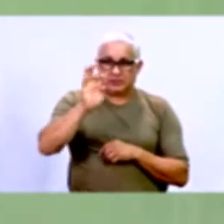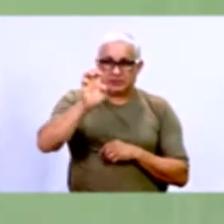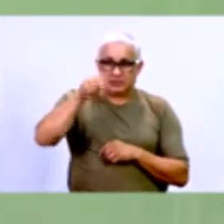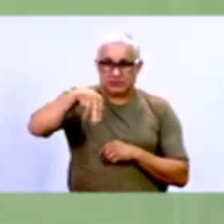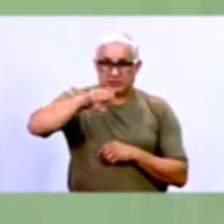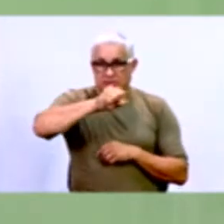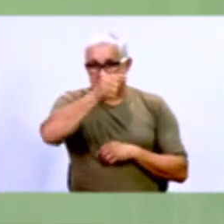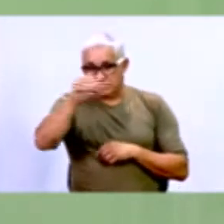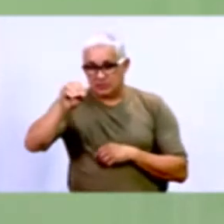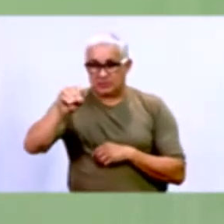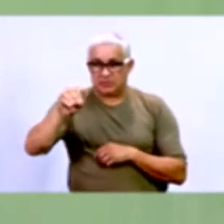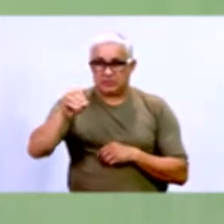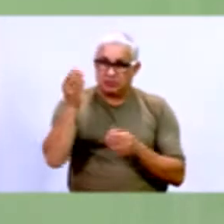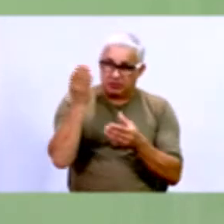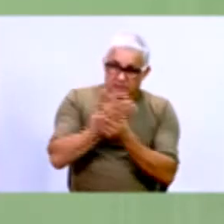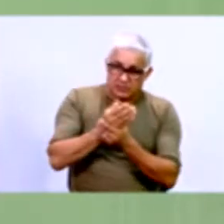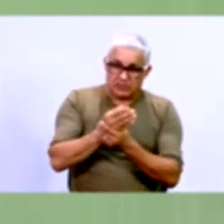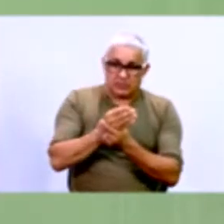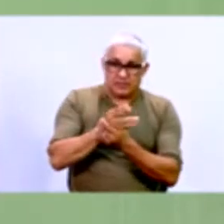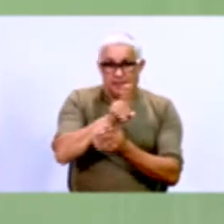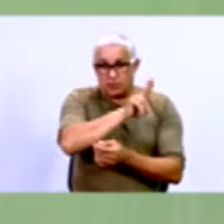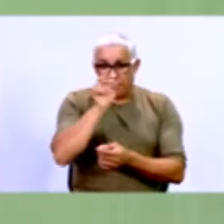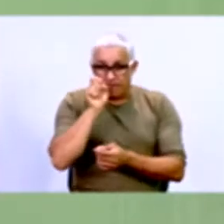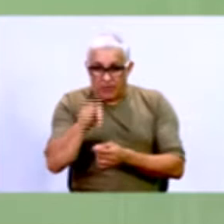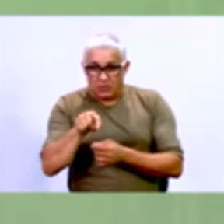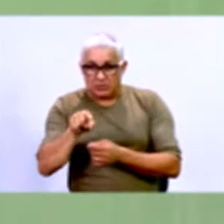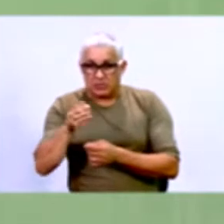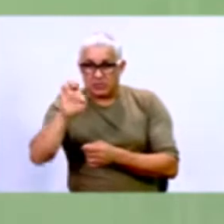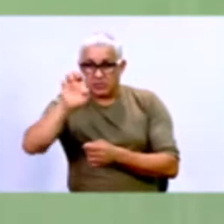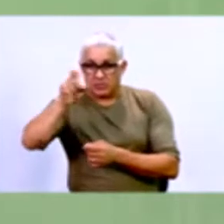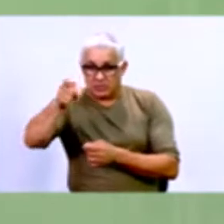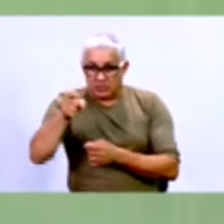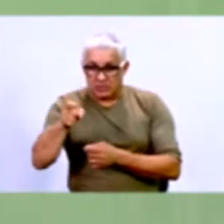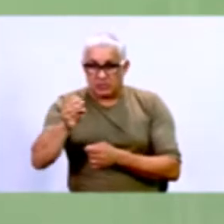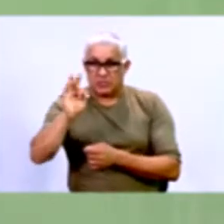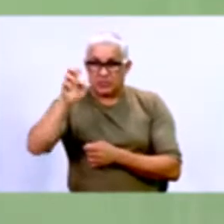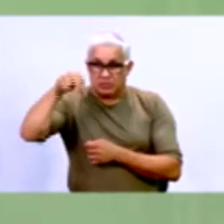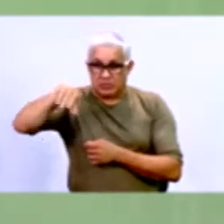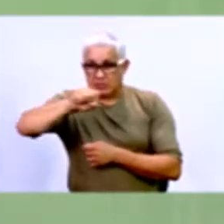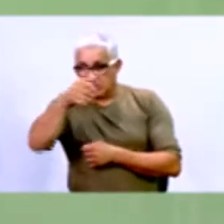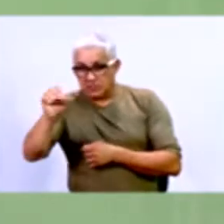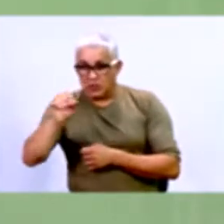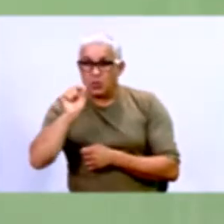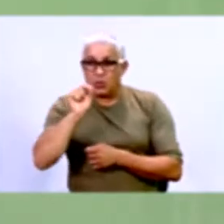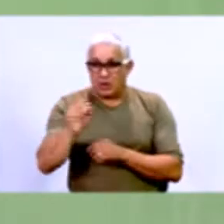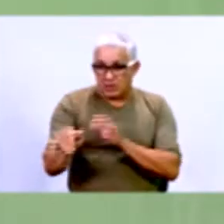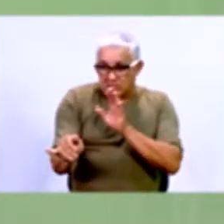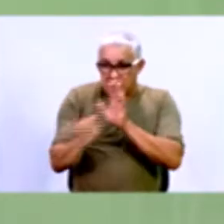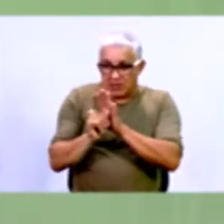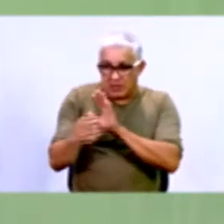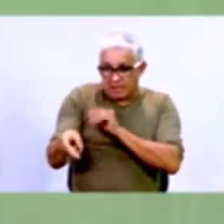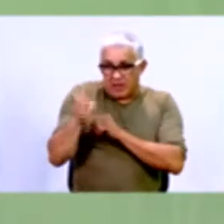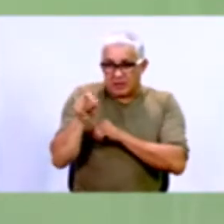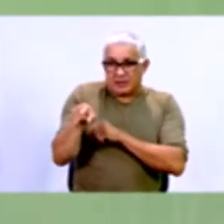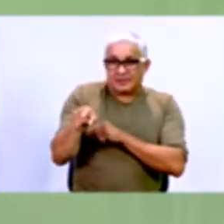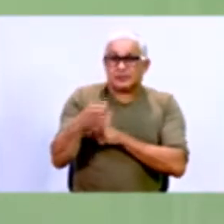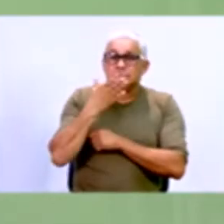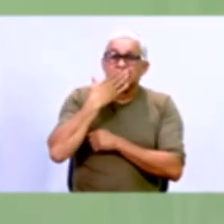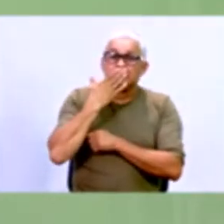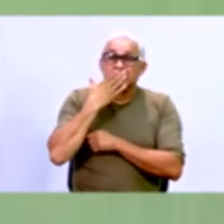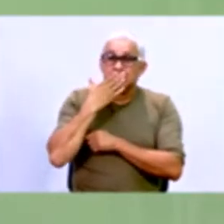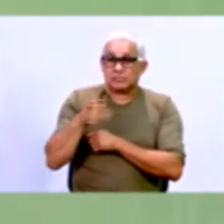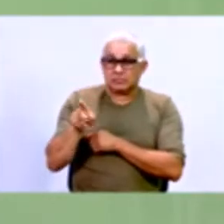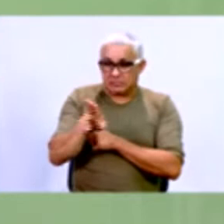ter sempre um nome, ponto, a extensão. Essa extensão, ela identifica que tipo de